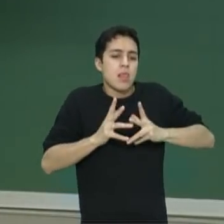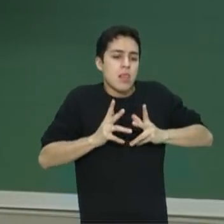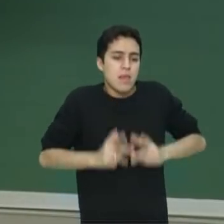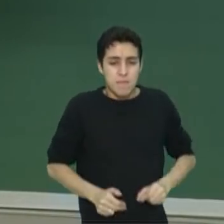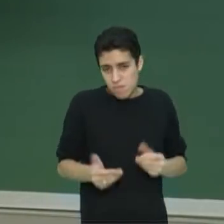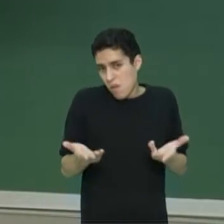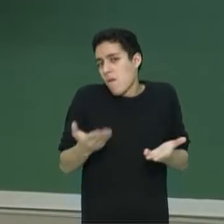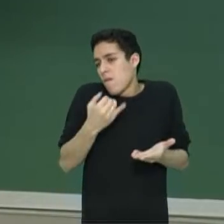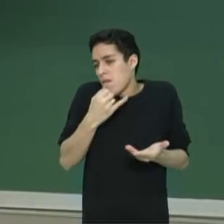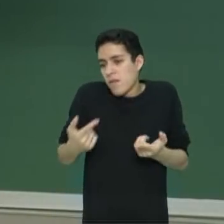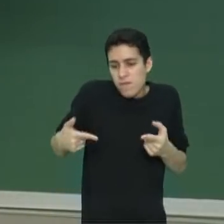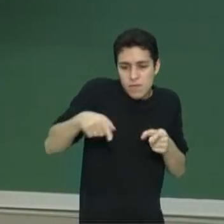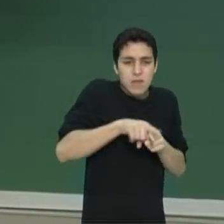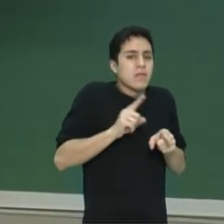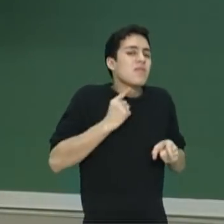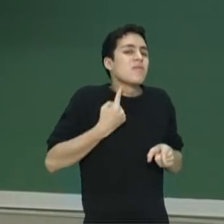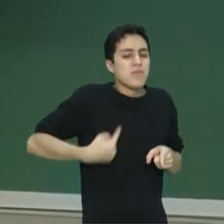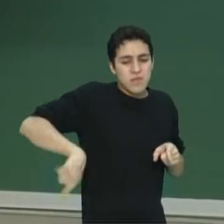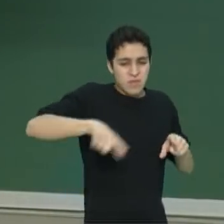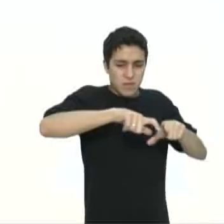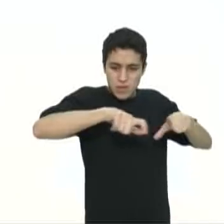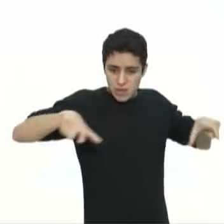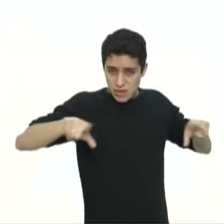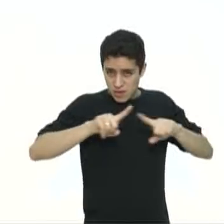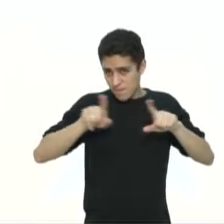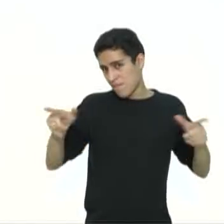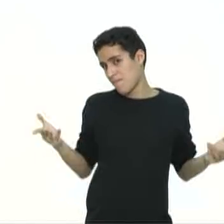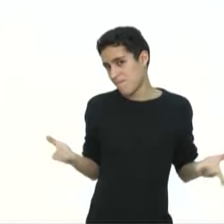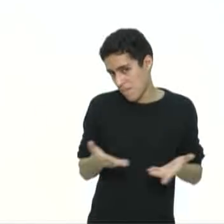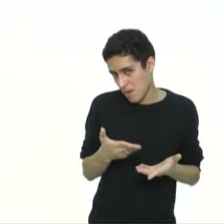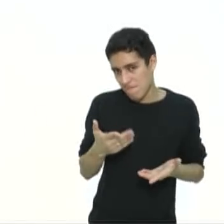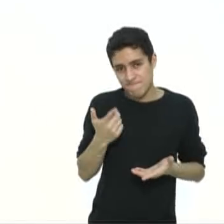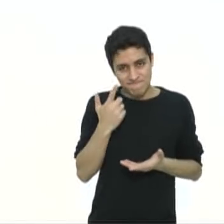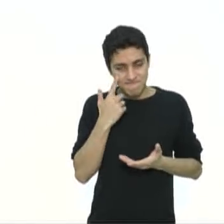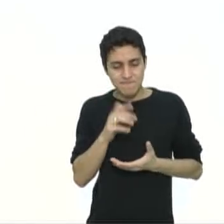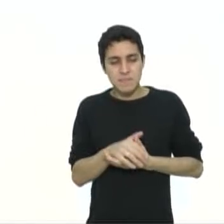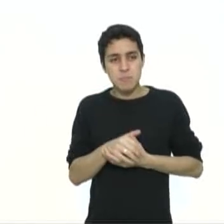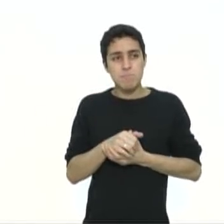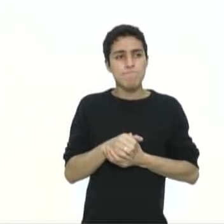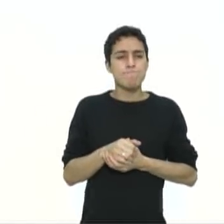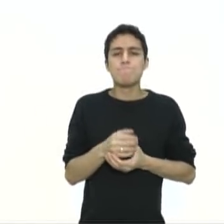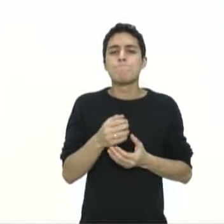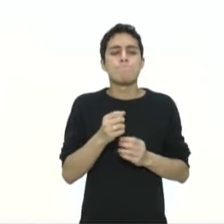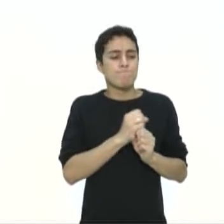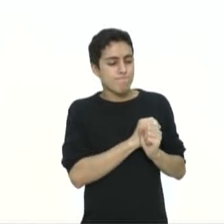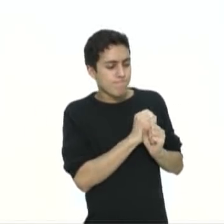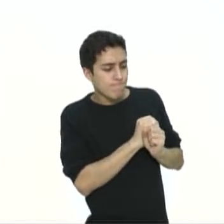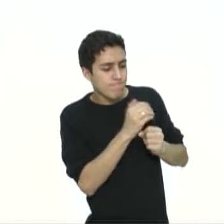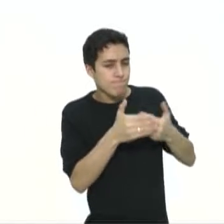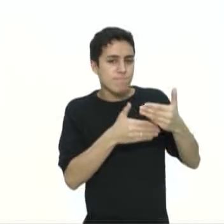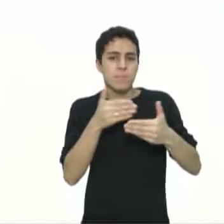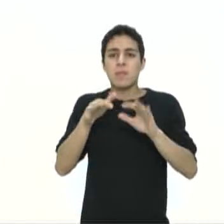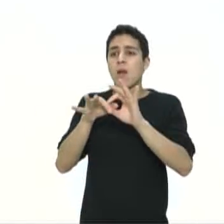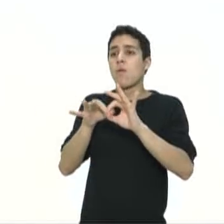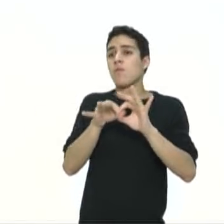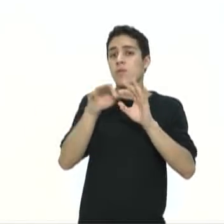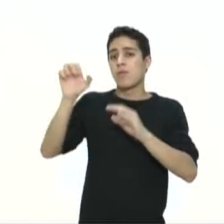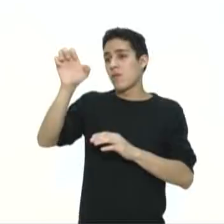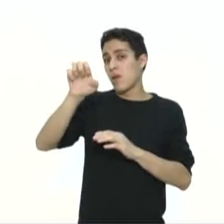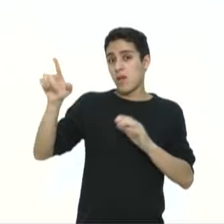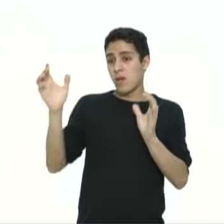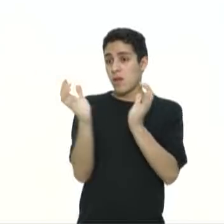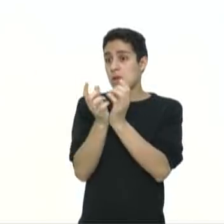um pouco da poluição do Tâmisa, mas atualmente, já de alguns anos para cá, as políticas da União Europeia, né, desse bloco